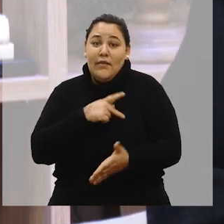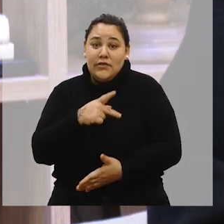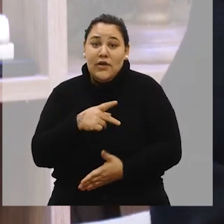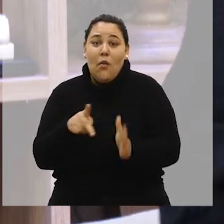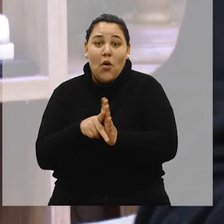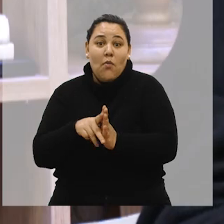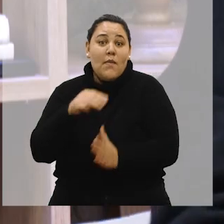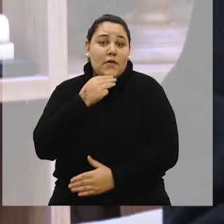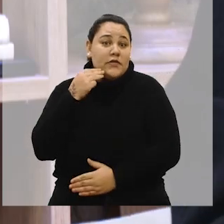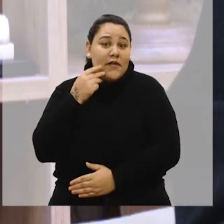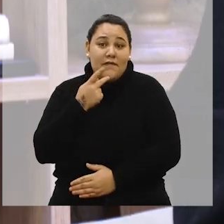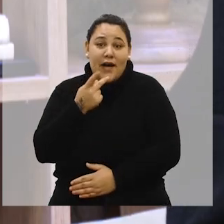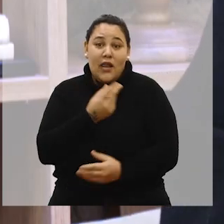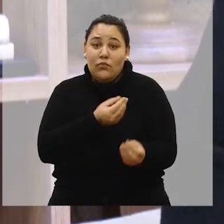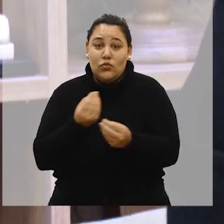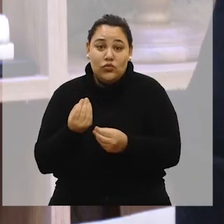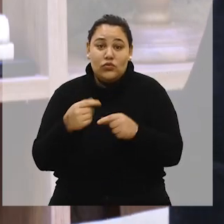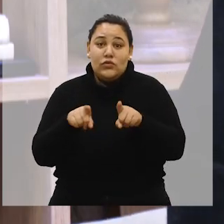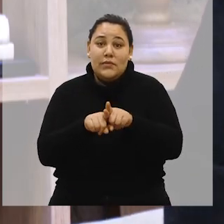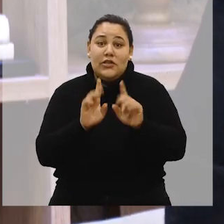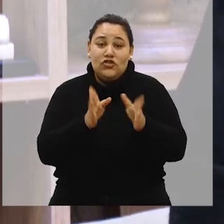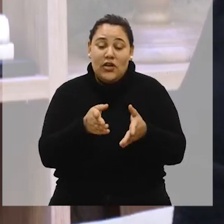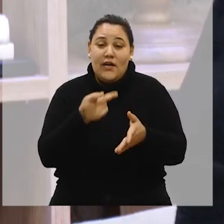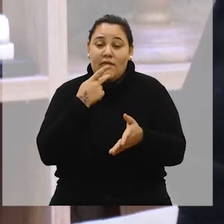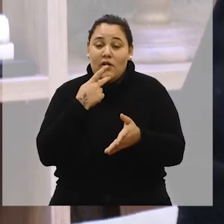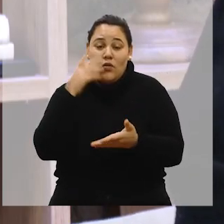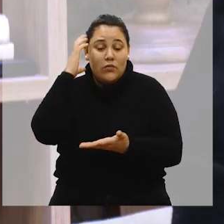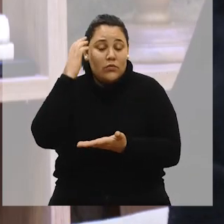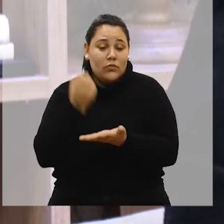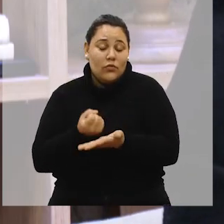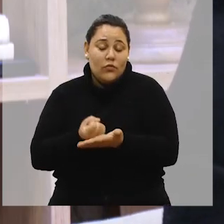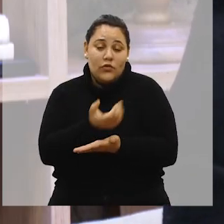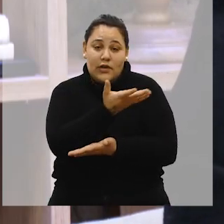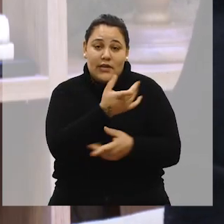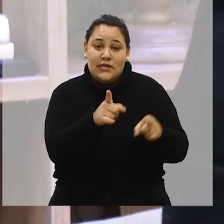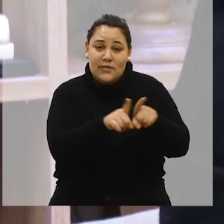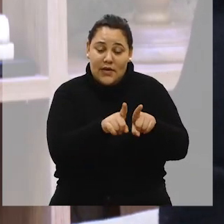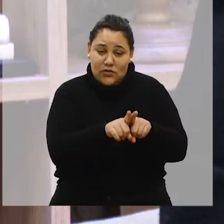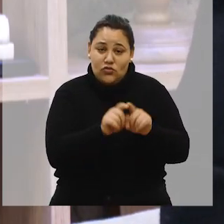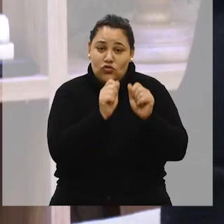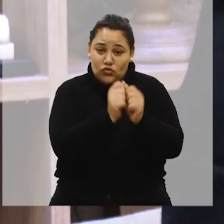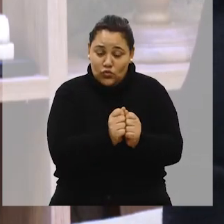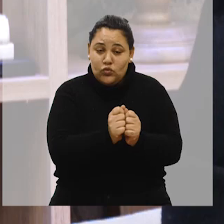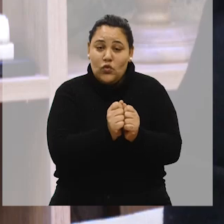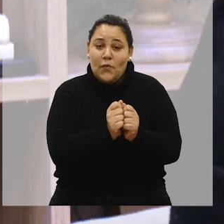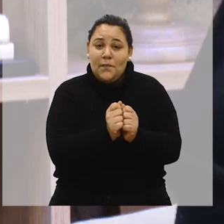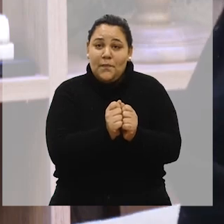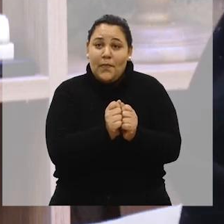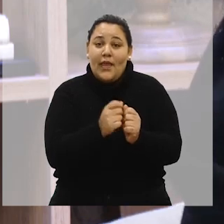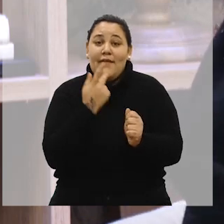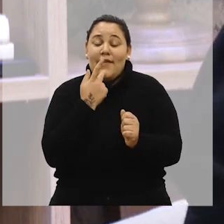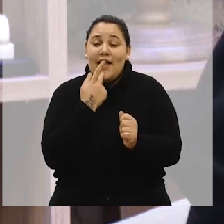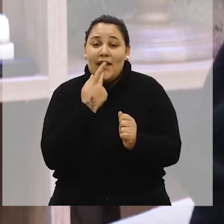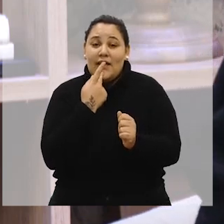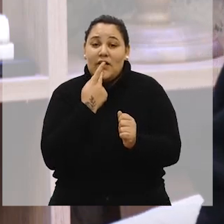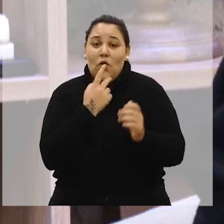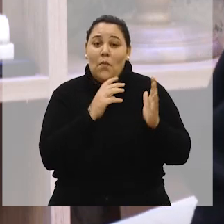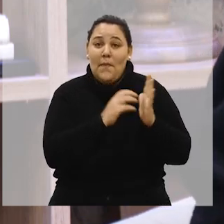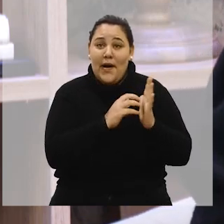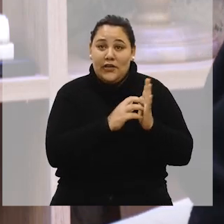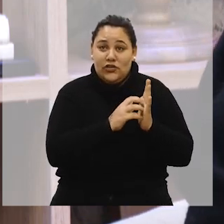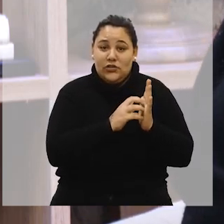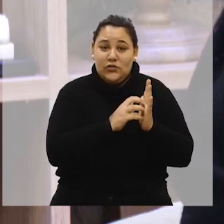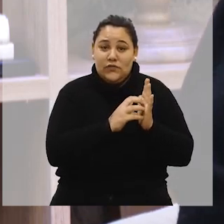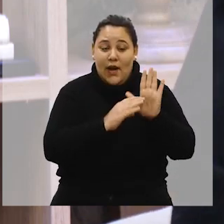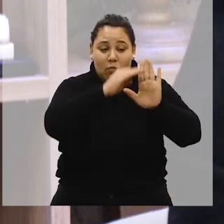isso, né? Já falou em alguns momentos aqui no podcast com a gente, inclusive, de que quando um partido vai montar sua nominata lá,